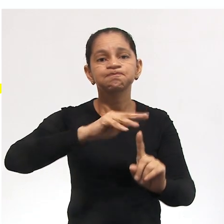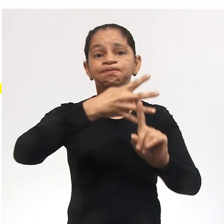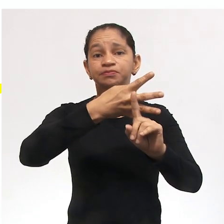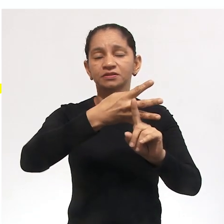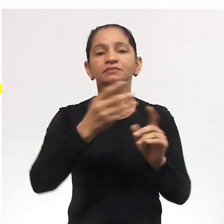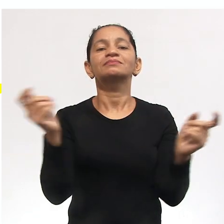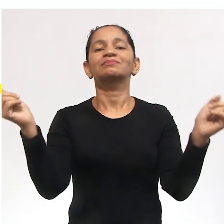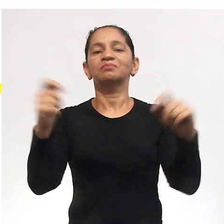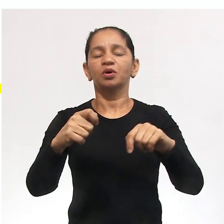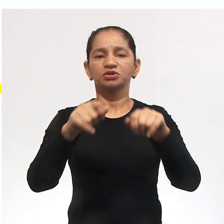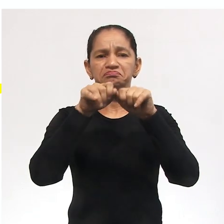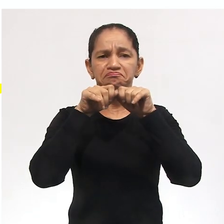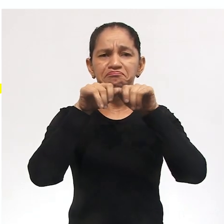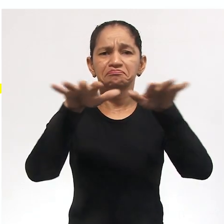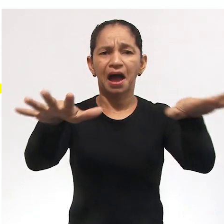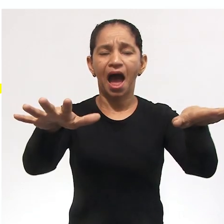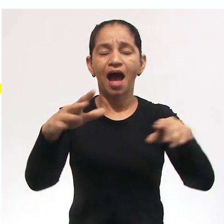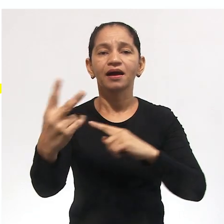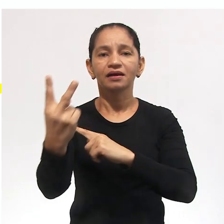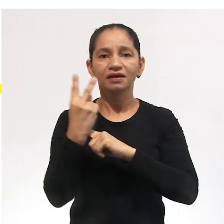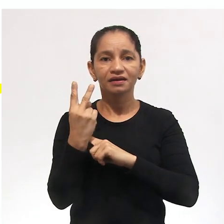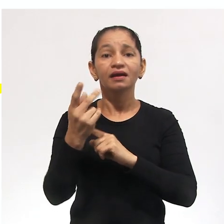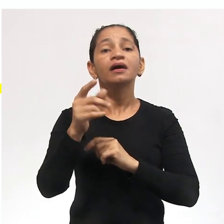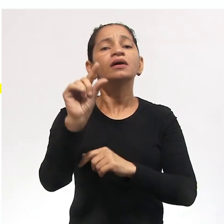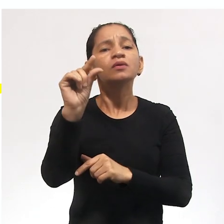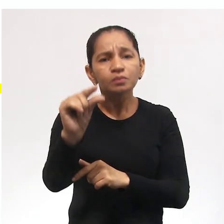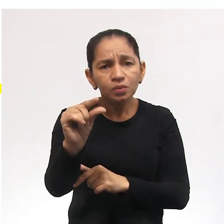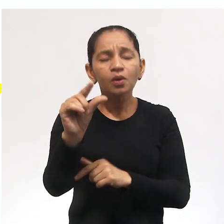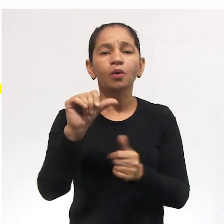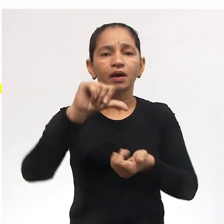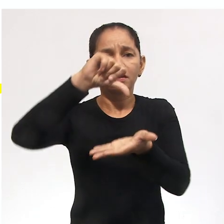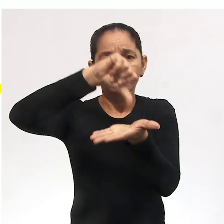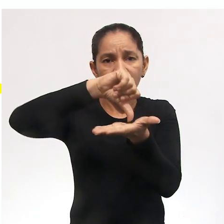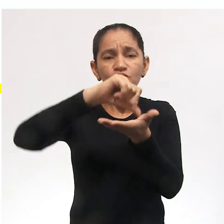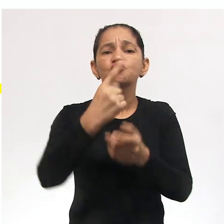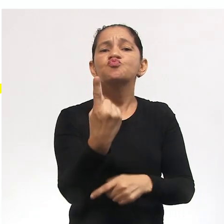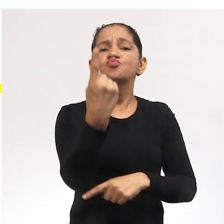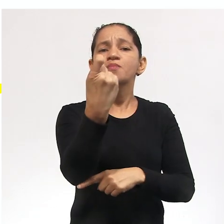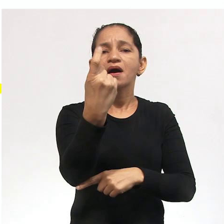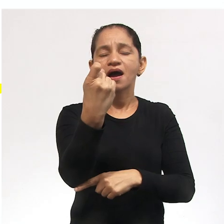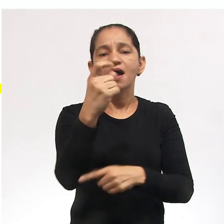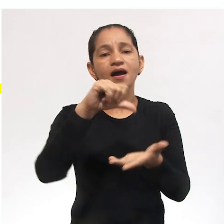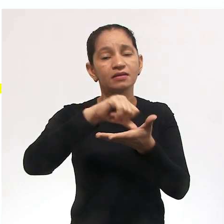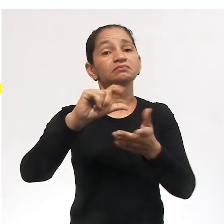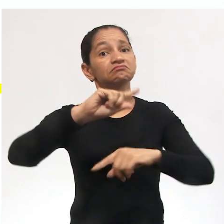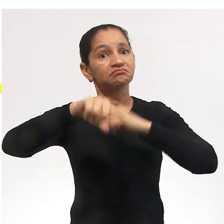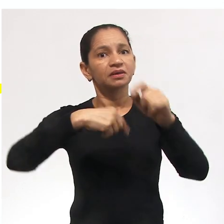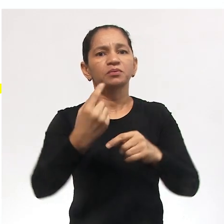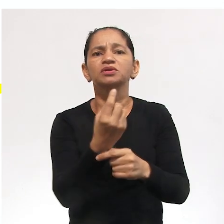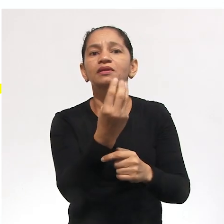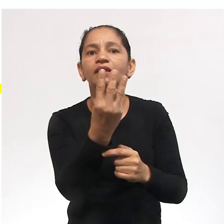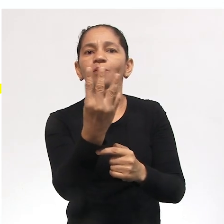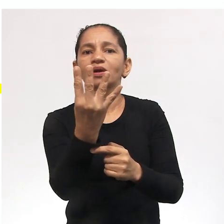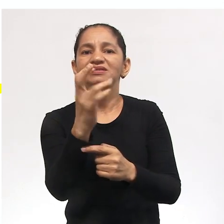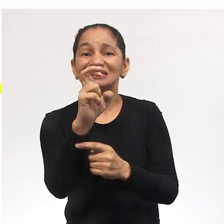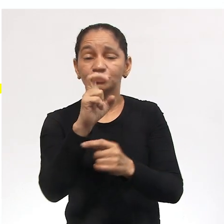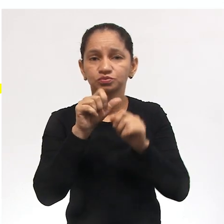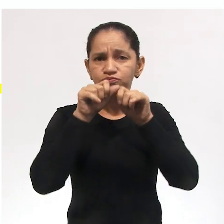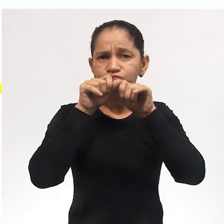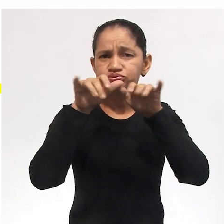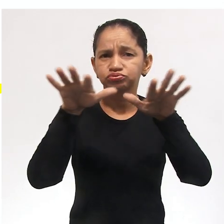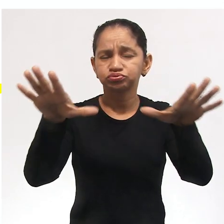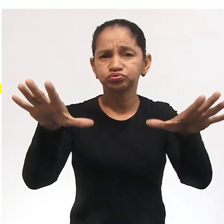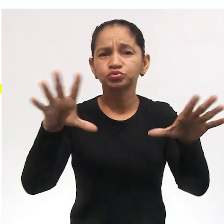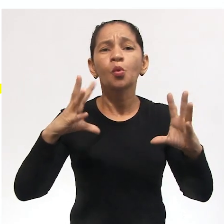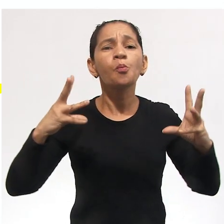Você pegou um empréstimo, agora você tem algumas filiais, vocês têm novos pontos de venda. O dinheiro em algum momento pode chegar, esse negócio pode